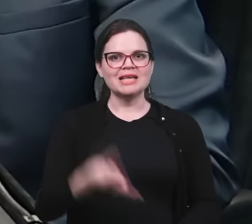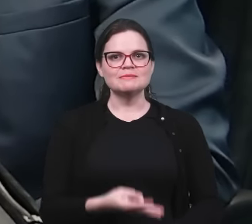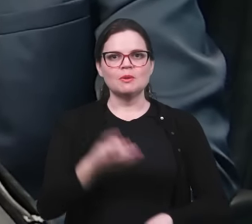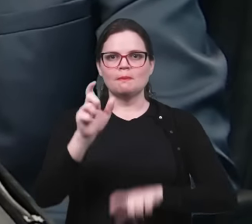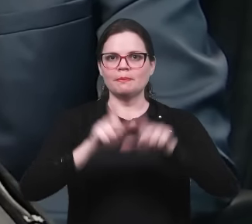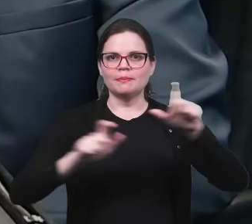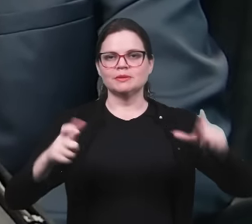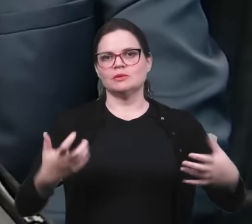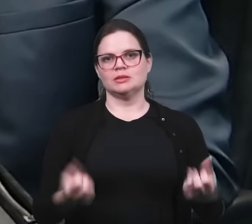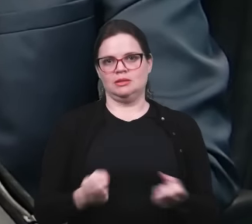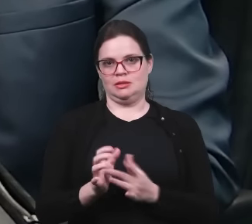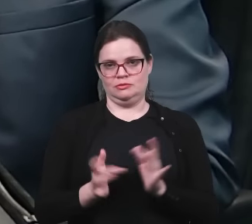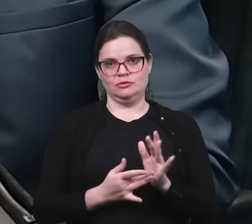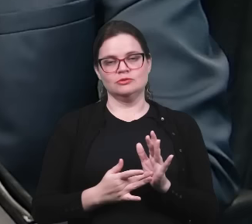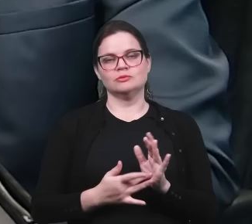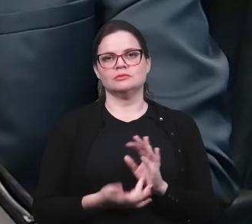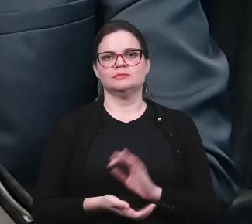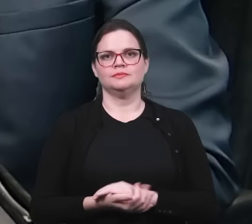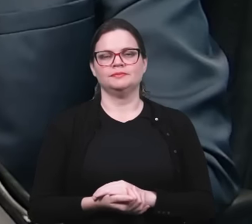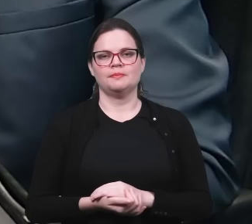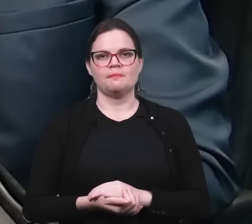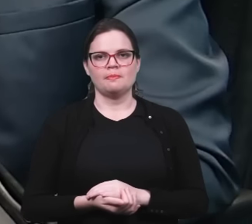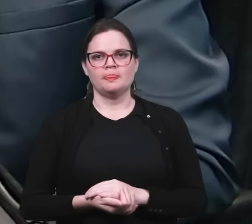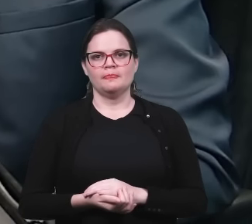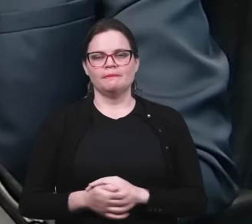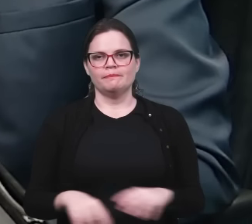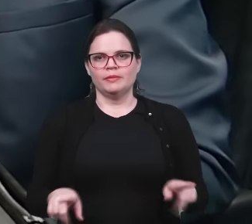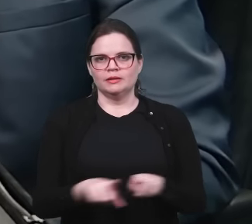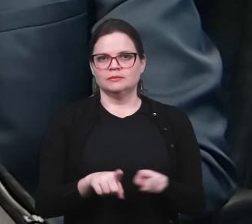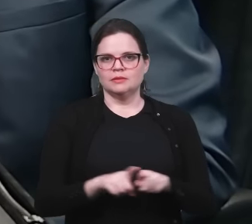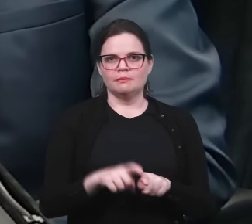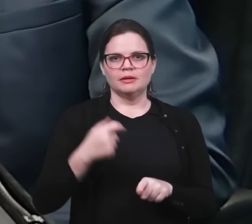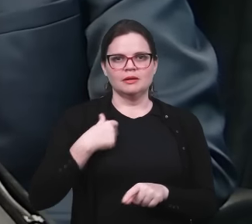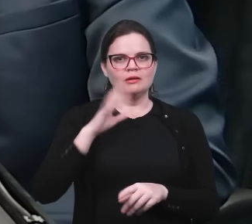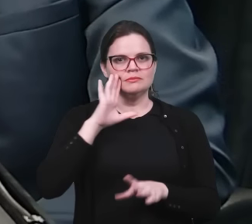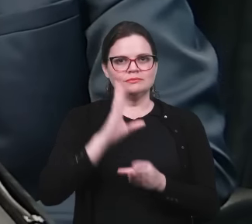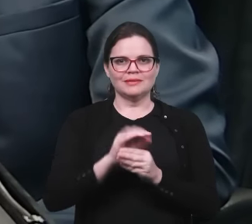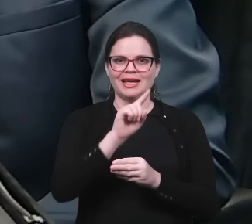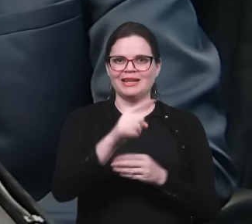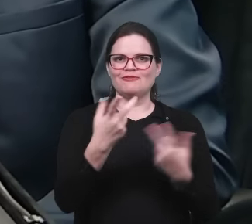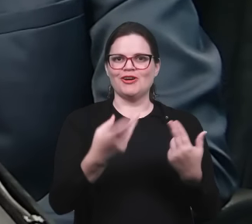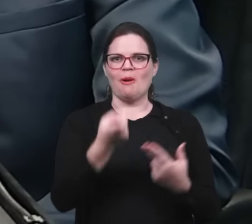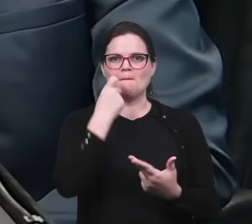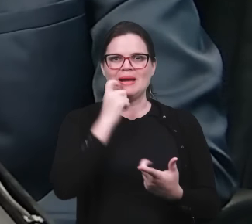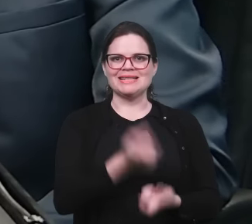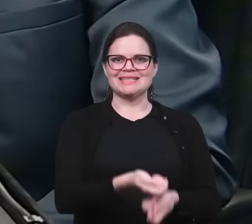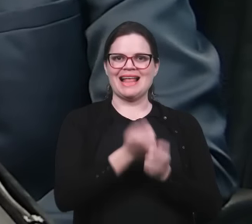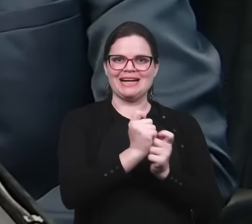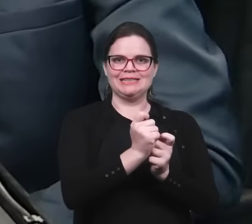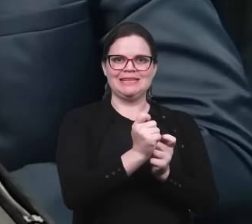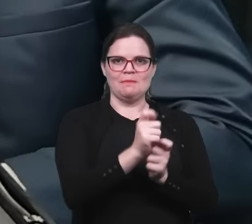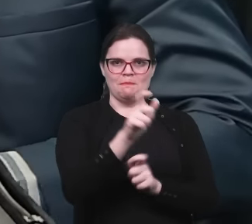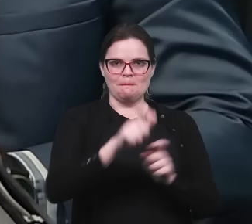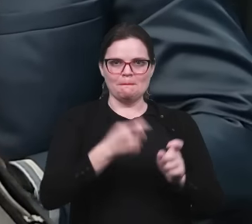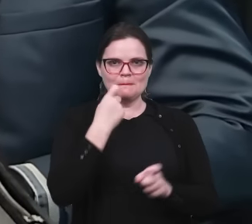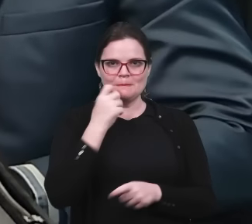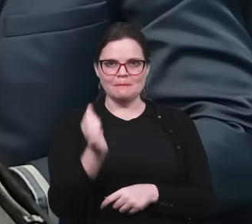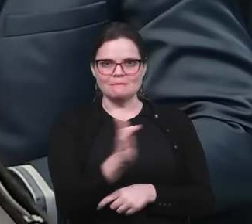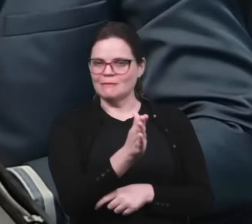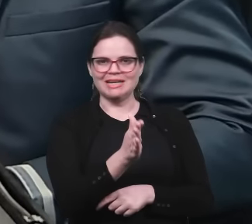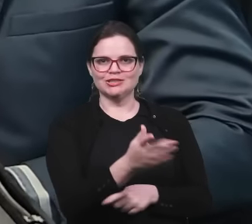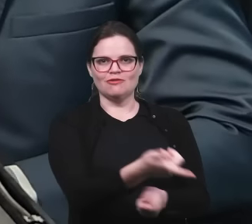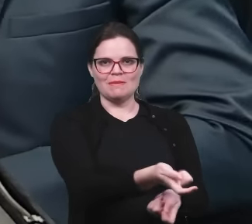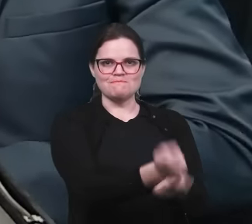ao Senhor no final. Eu até diria que ali foi outra pesca maravilhosa. Glória a Deus. Só que agora não é pesca de